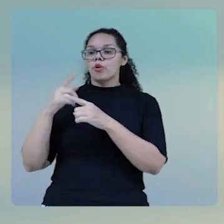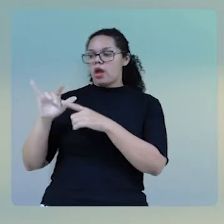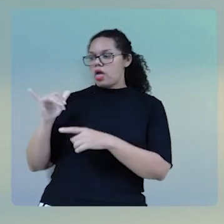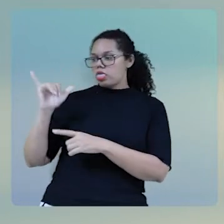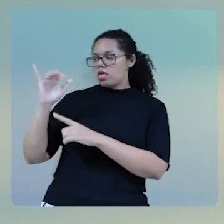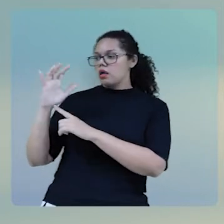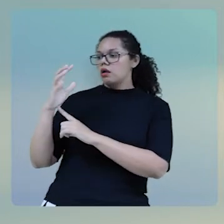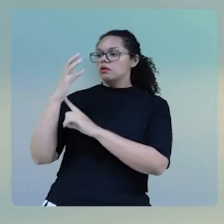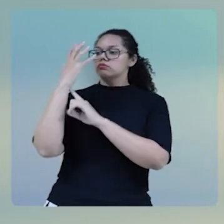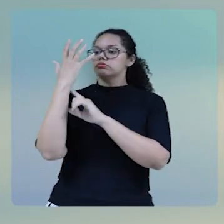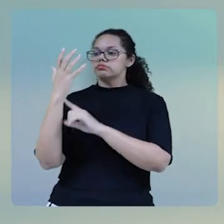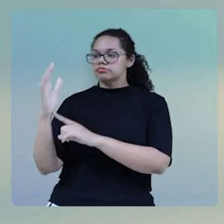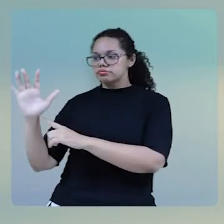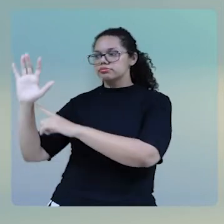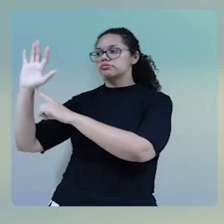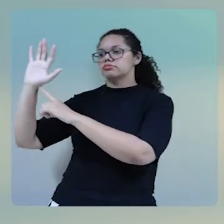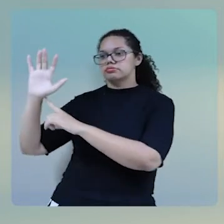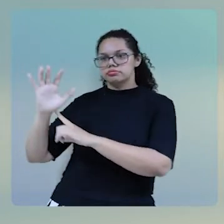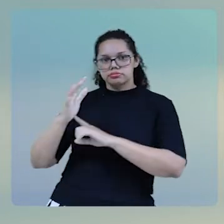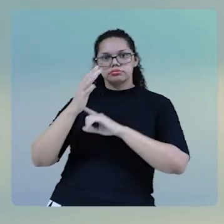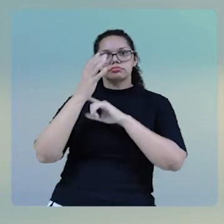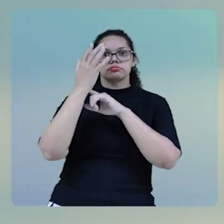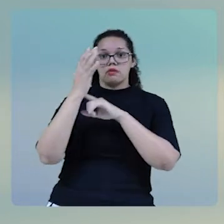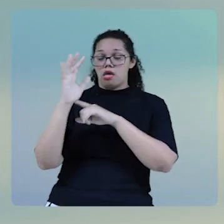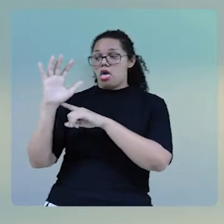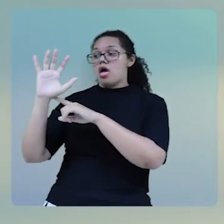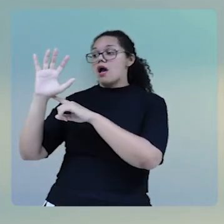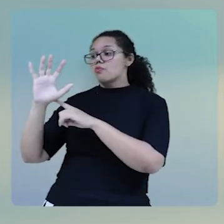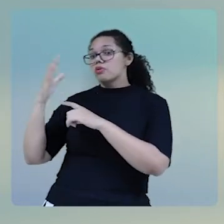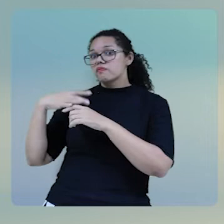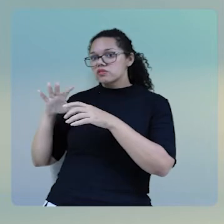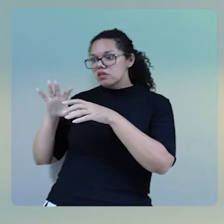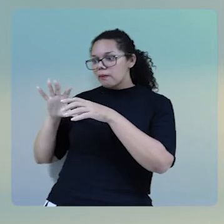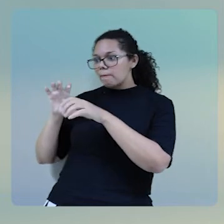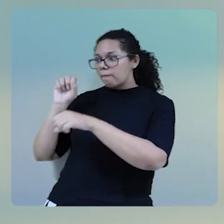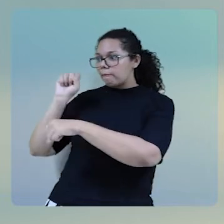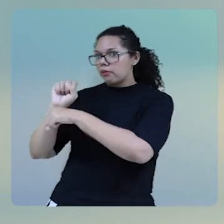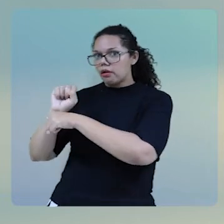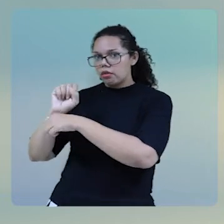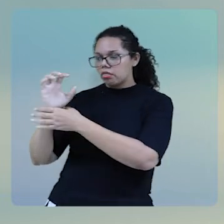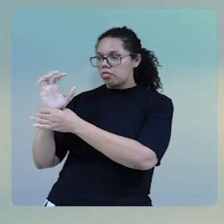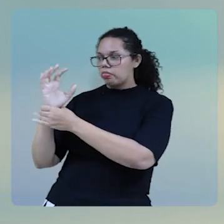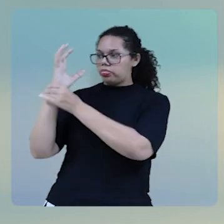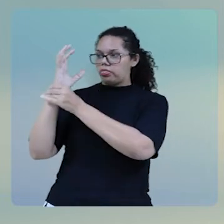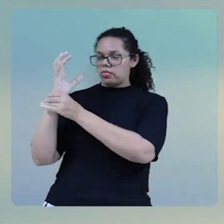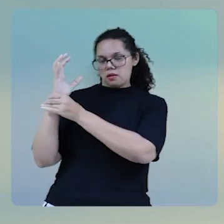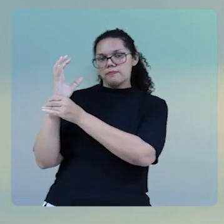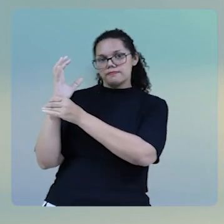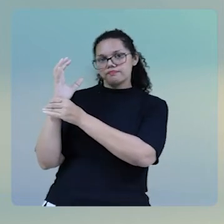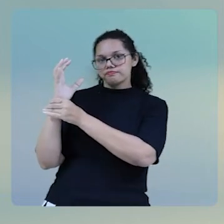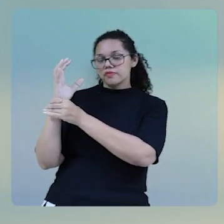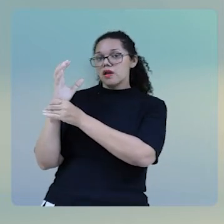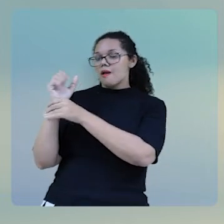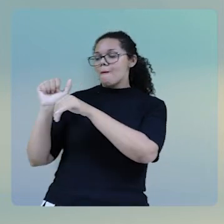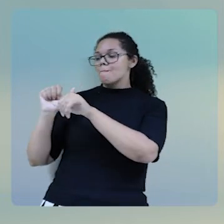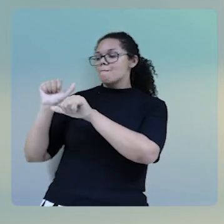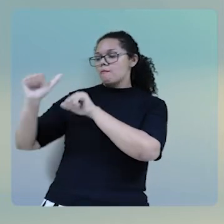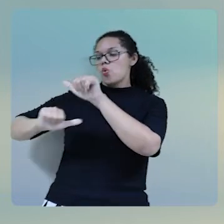rotação do motor vai ser toda convertida para a resistência elétrica no formato de energia